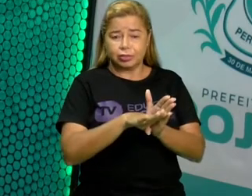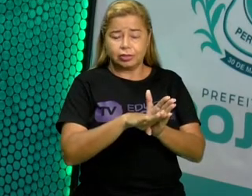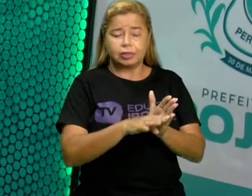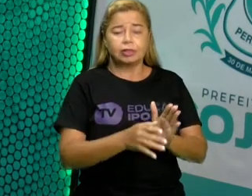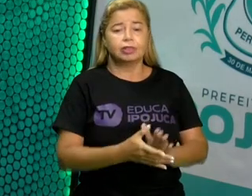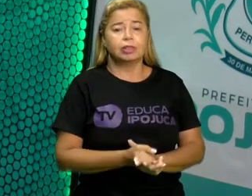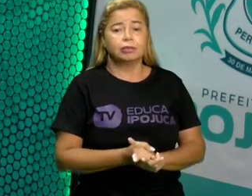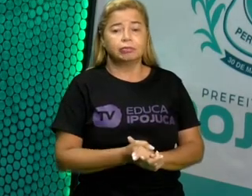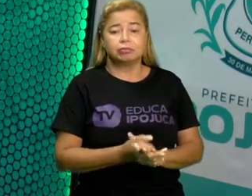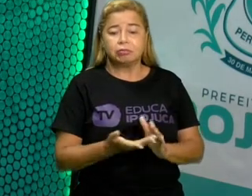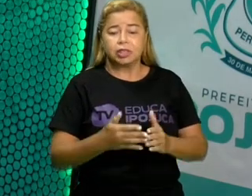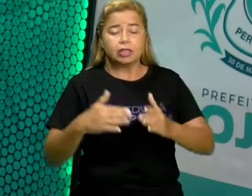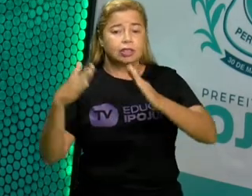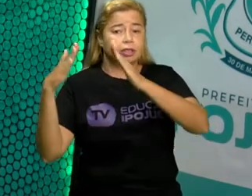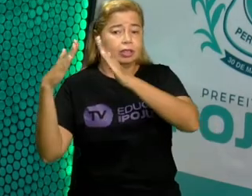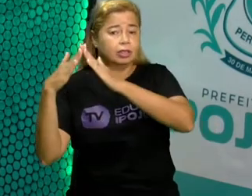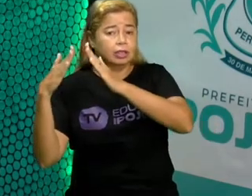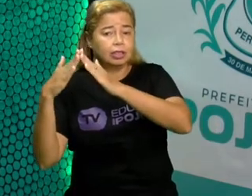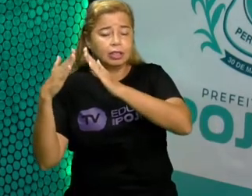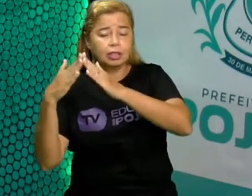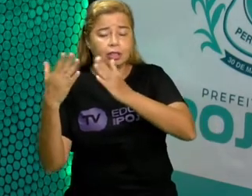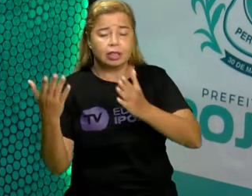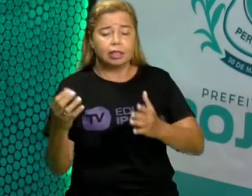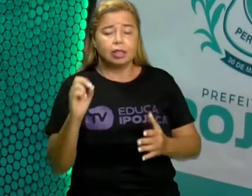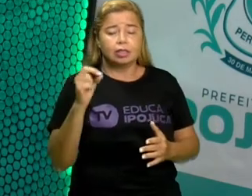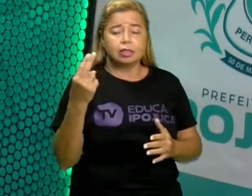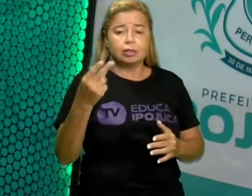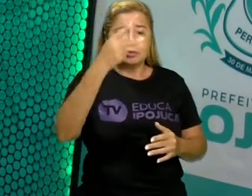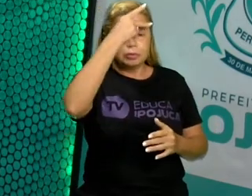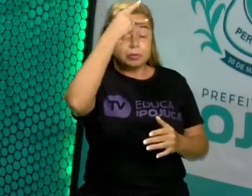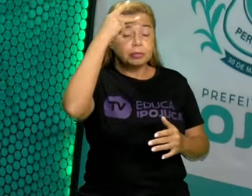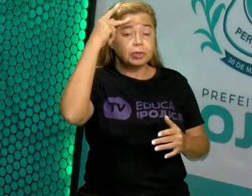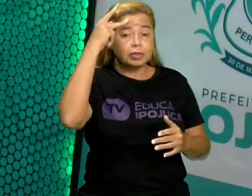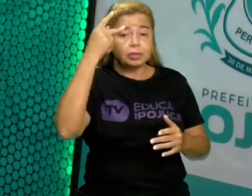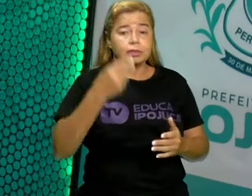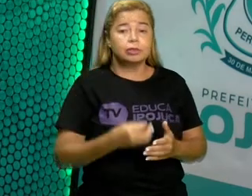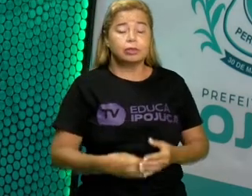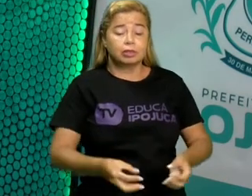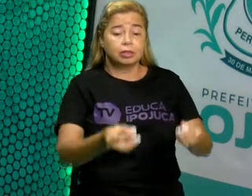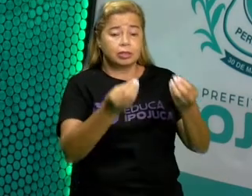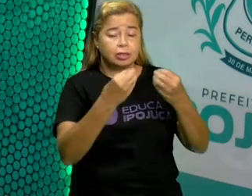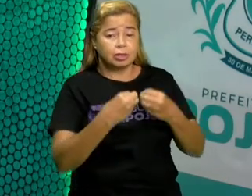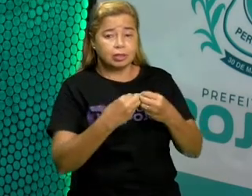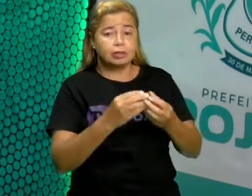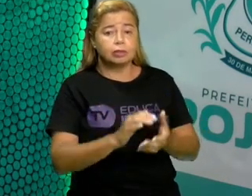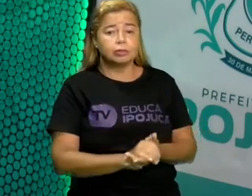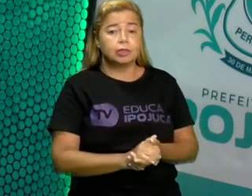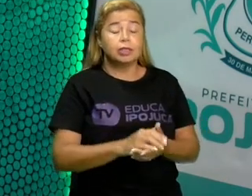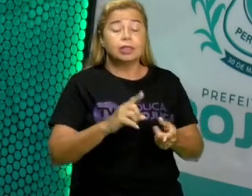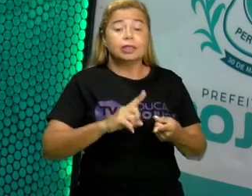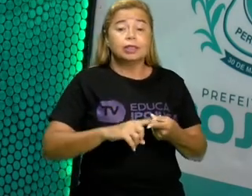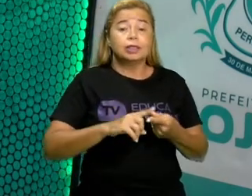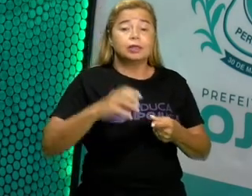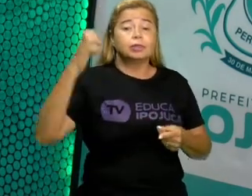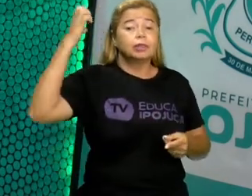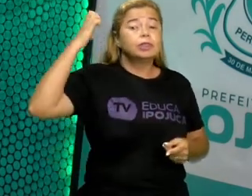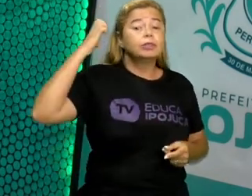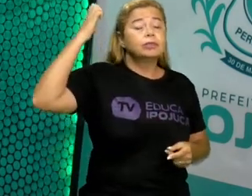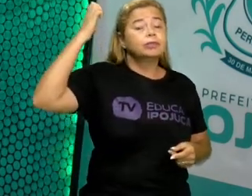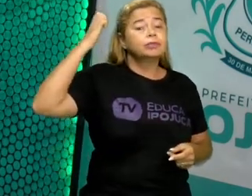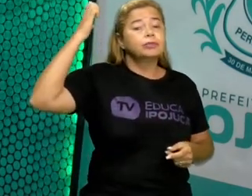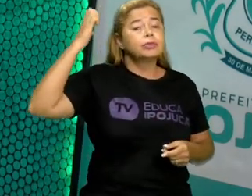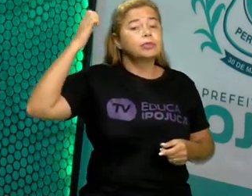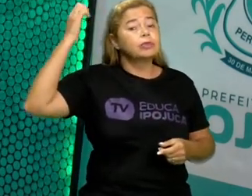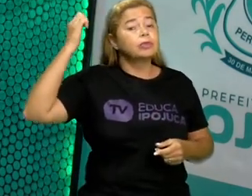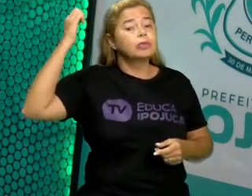destinatário ou a pessoa queria receber café e o rádio então é essa eram